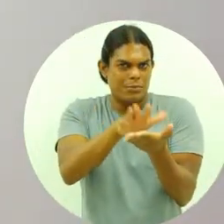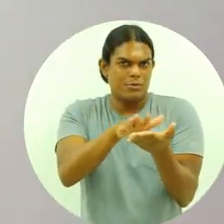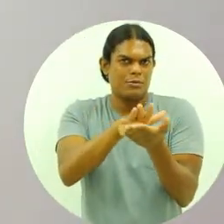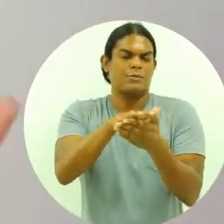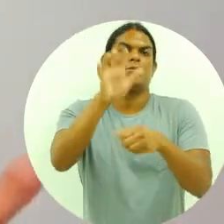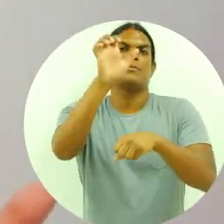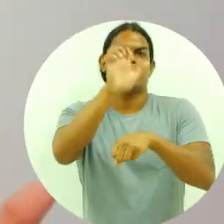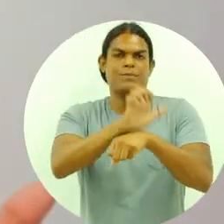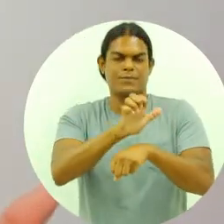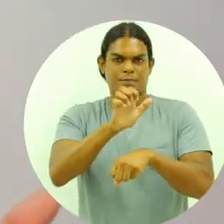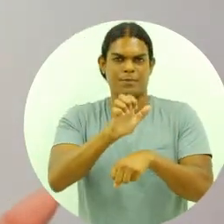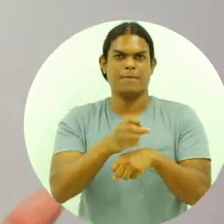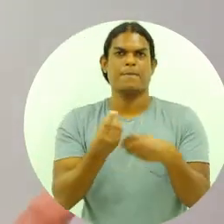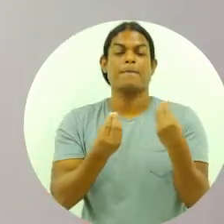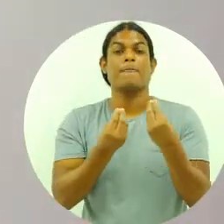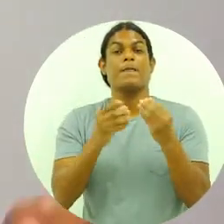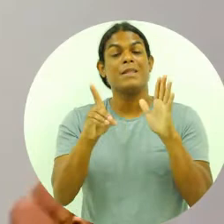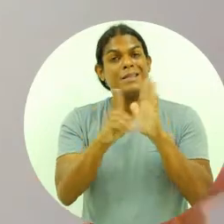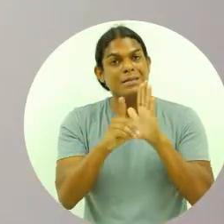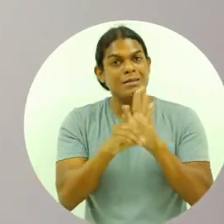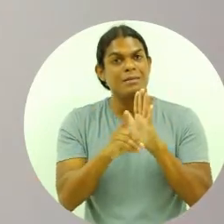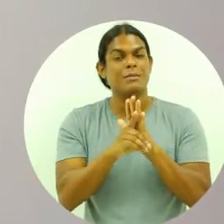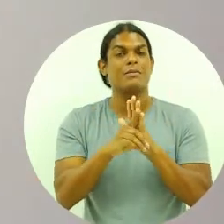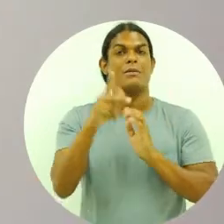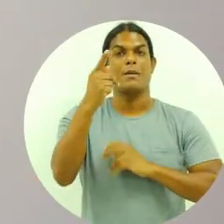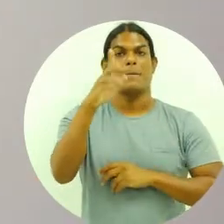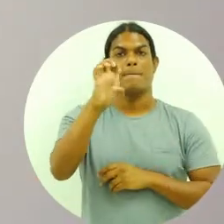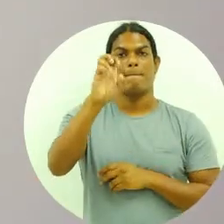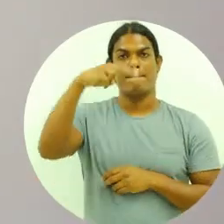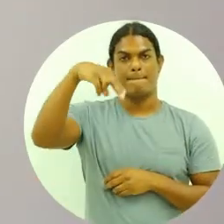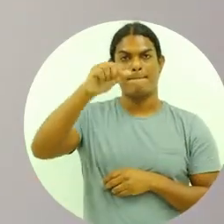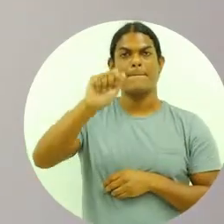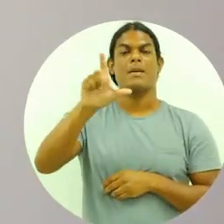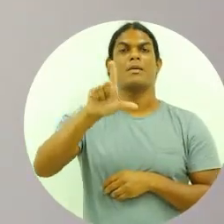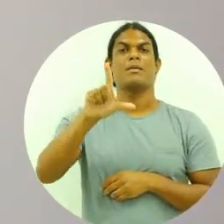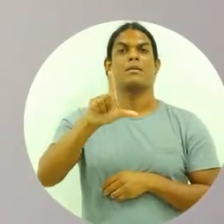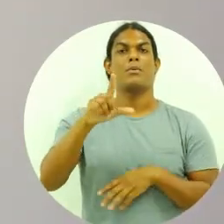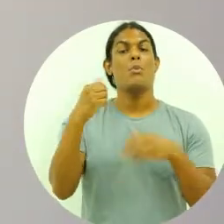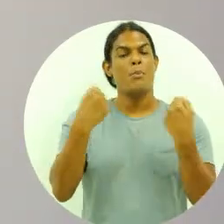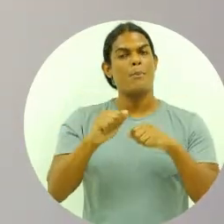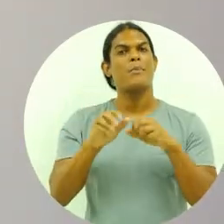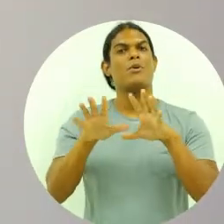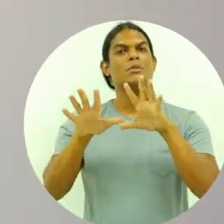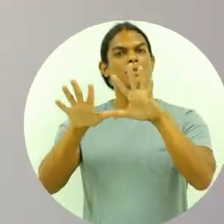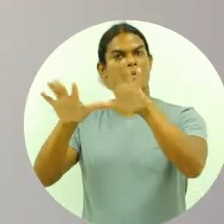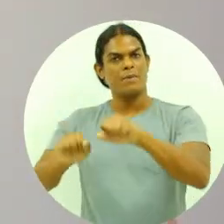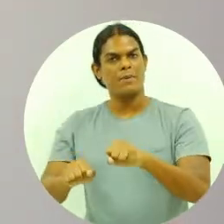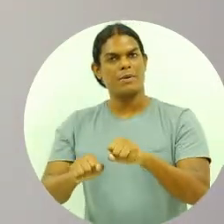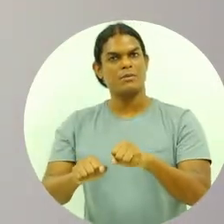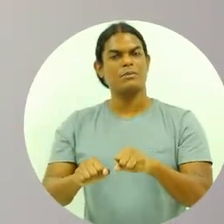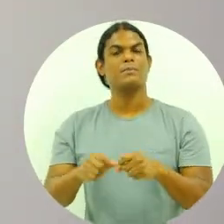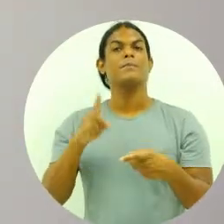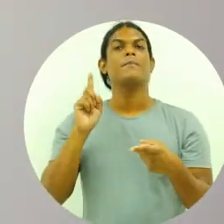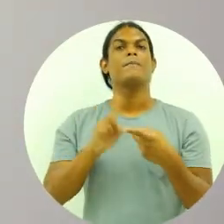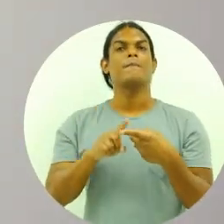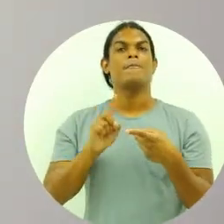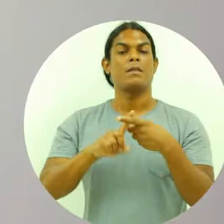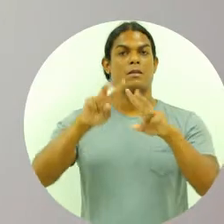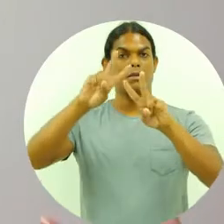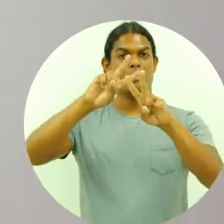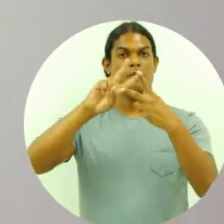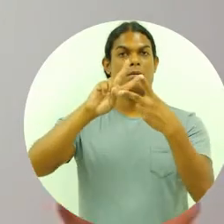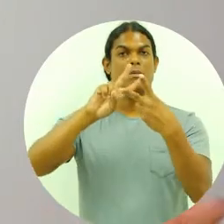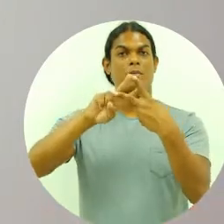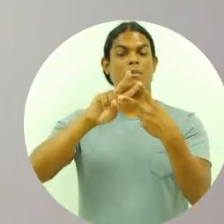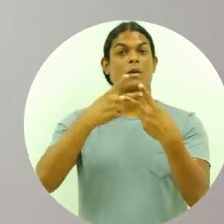punido pelo Estado, pelo direito penal, podendo ser preso, como ele